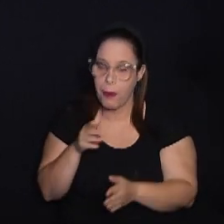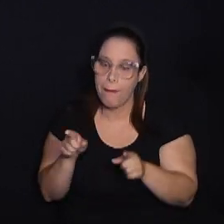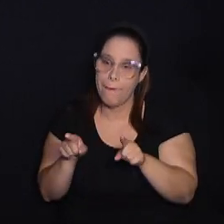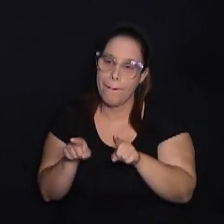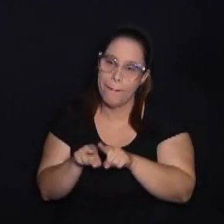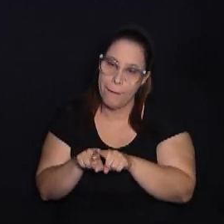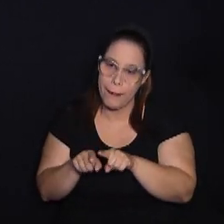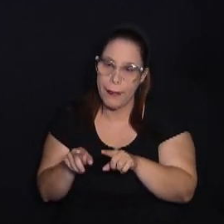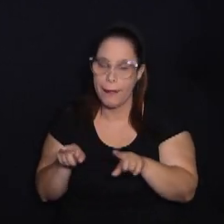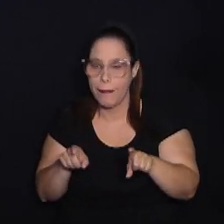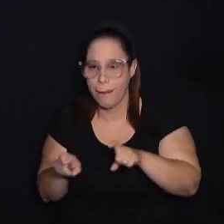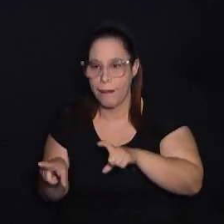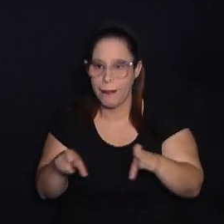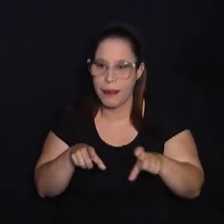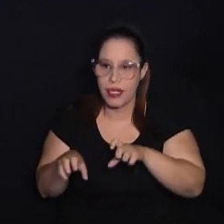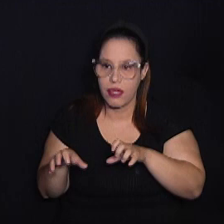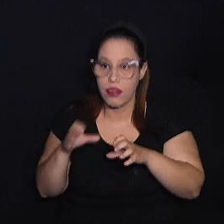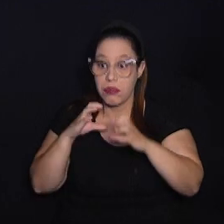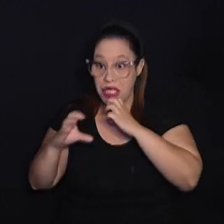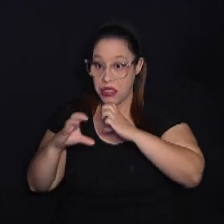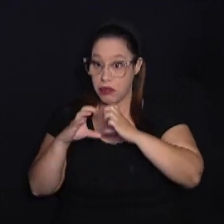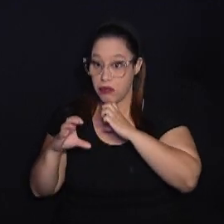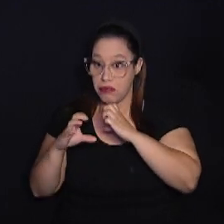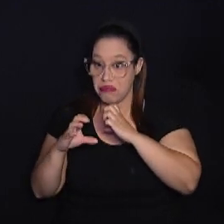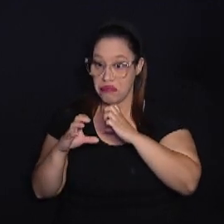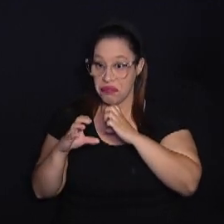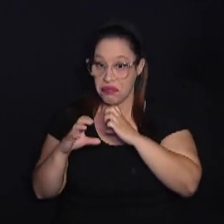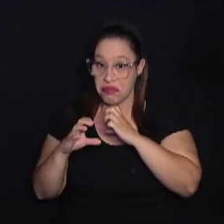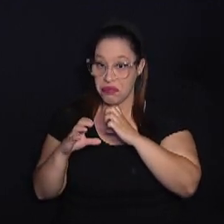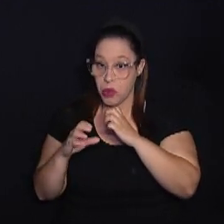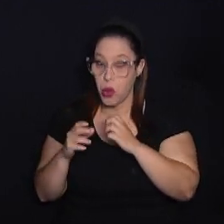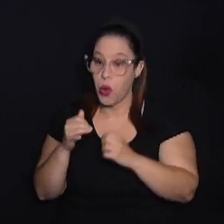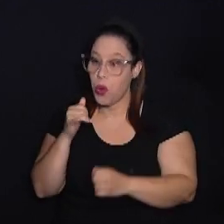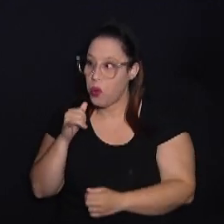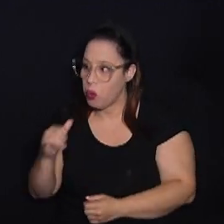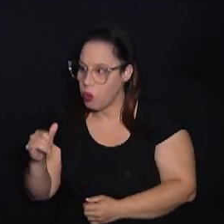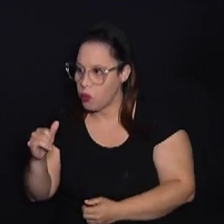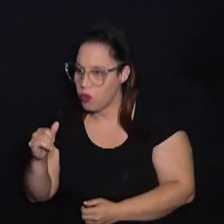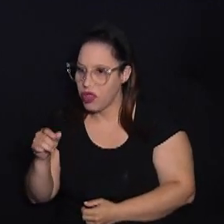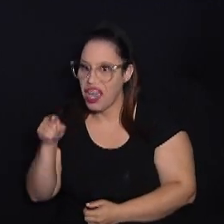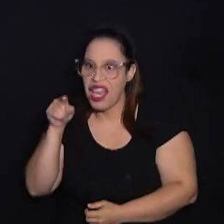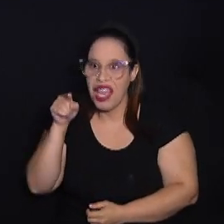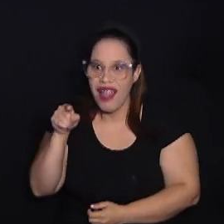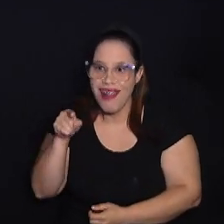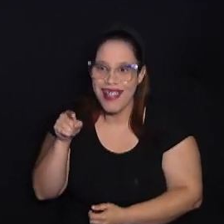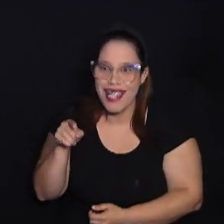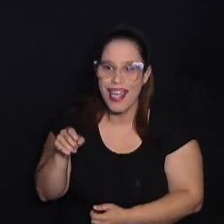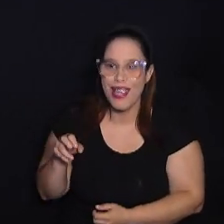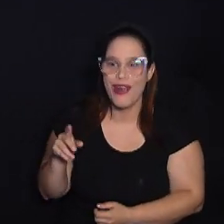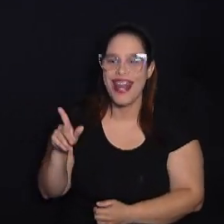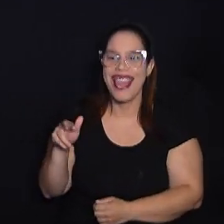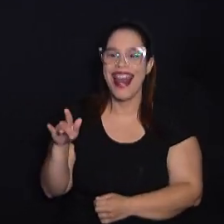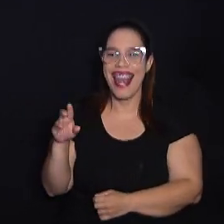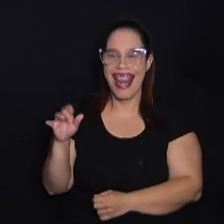piano, mais canto, cabe aqui um aviso. Se cuida, Lady Gaga!